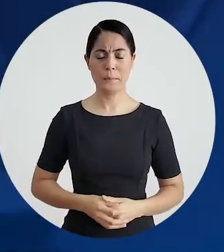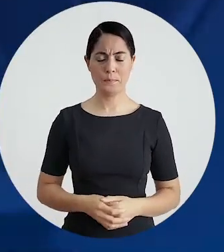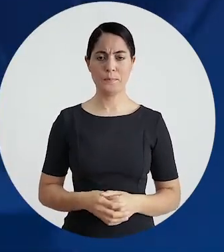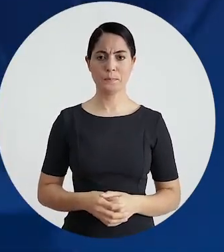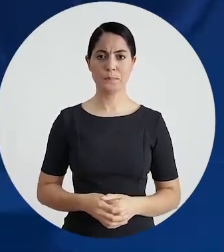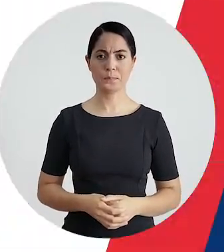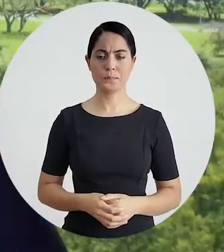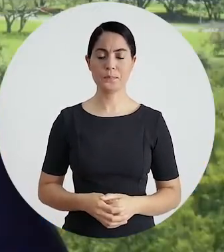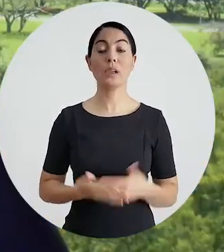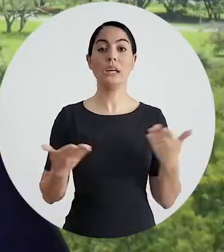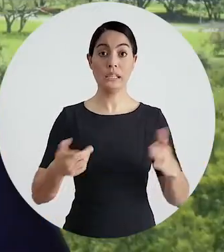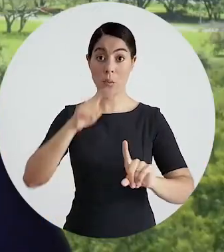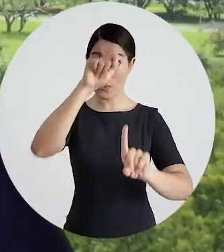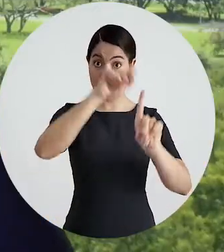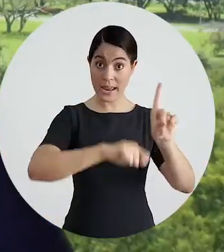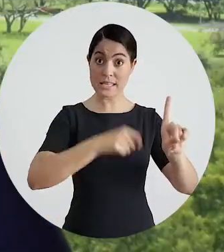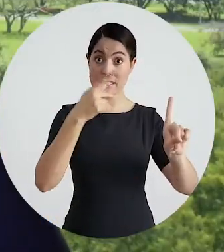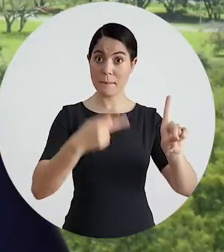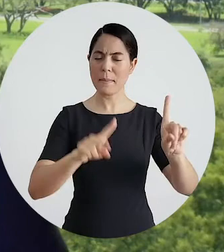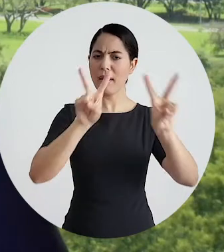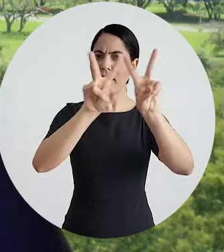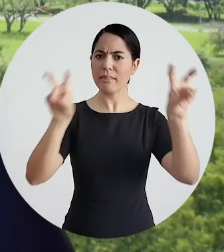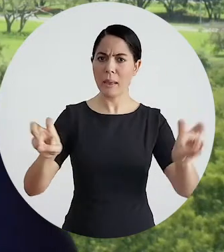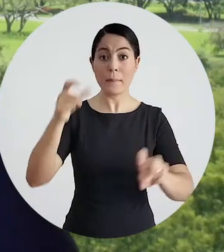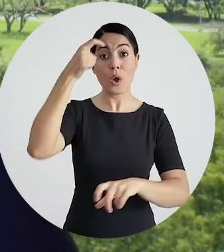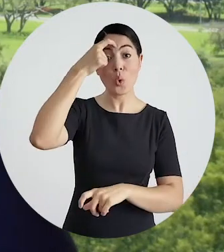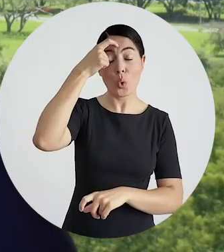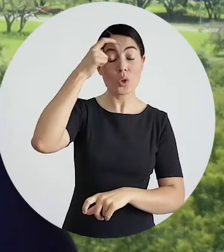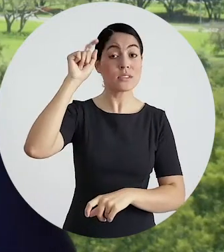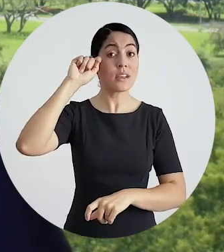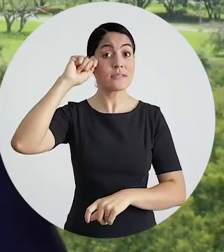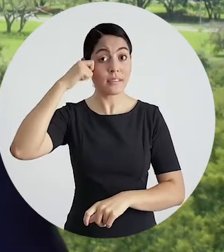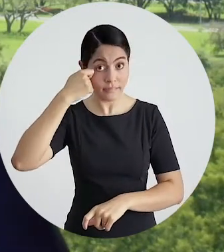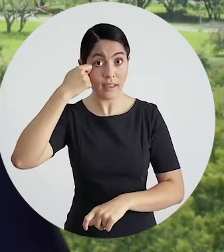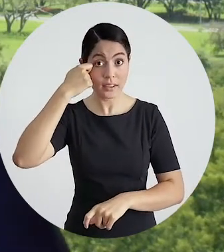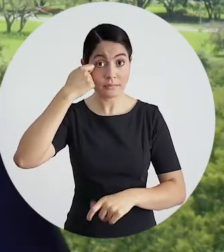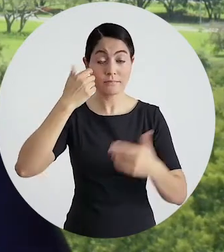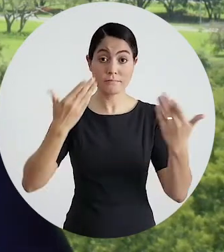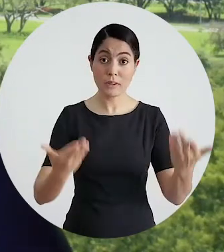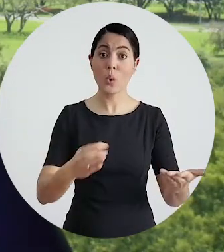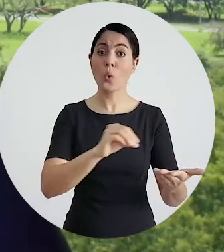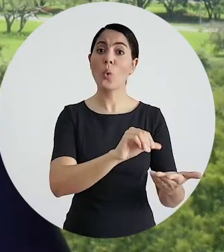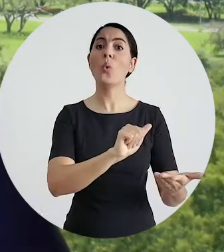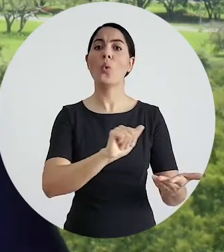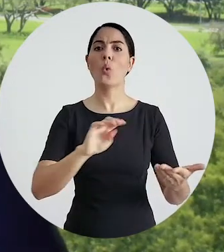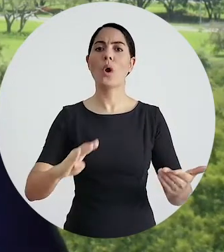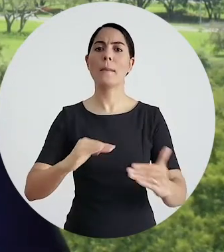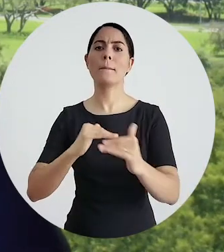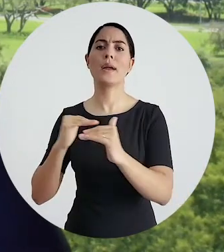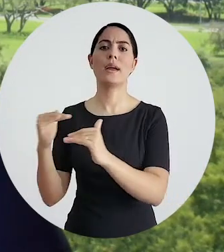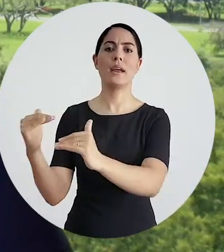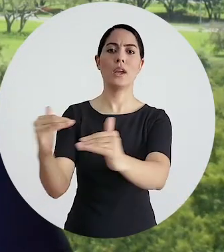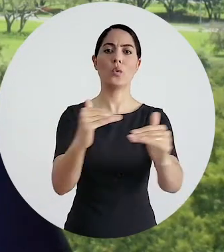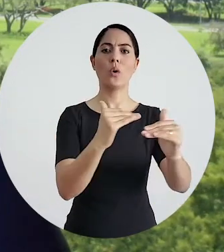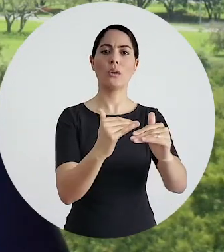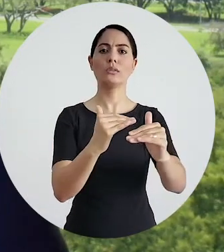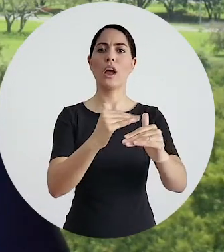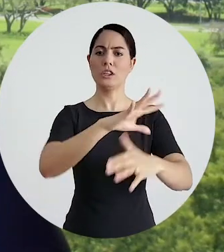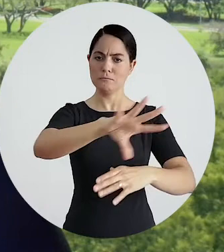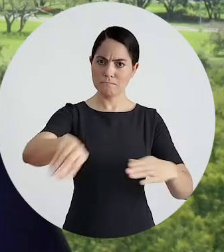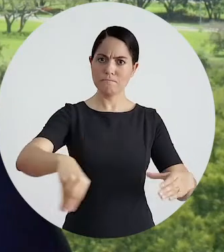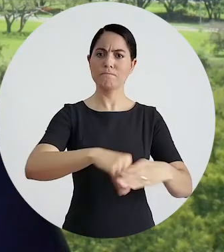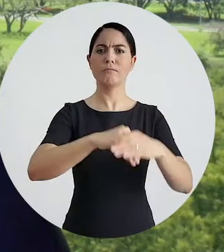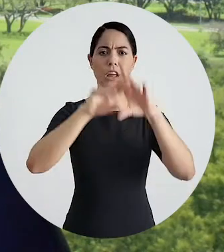aspas. Neste mês em que se celebra a consciência negra, a OAB enfatizou as políticas públicas e ações de